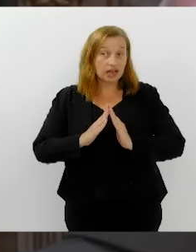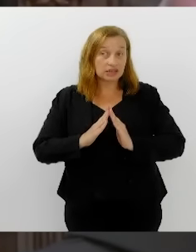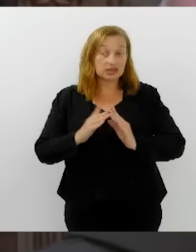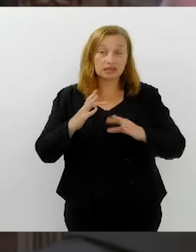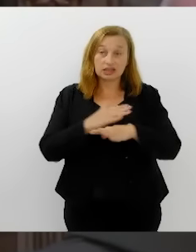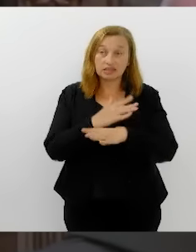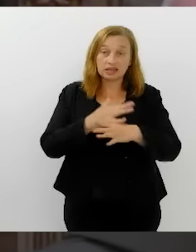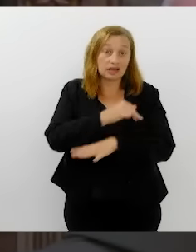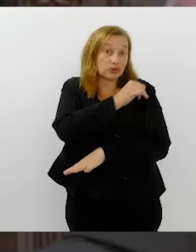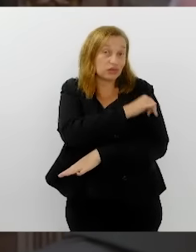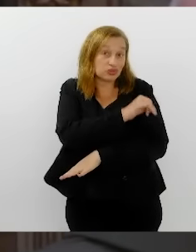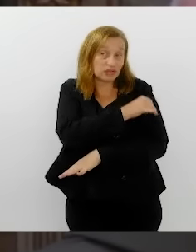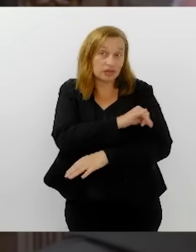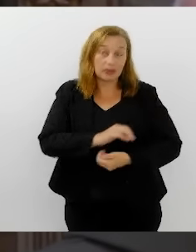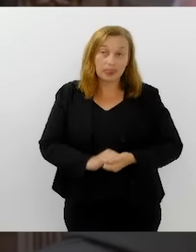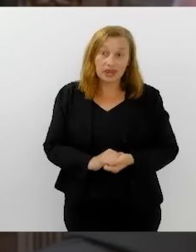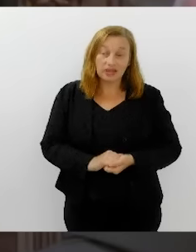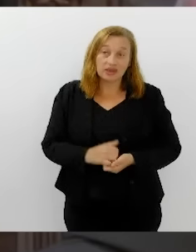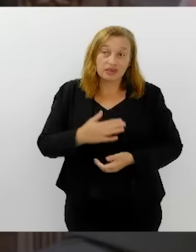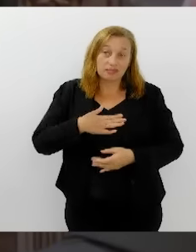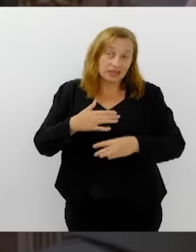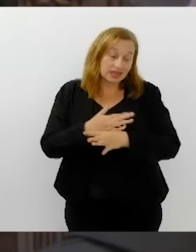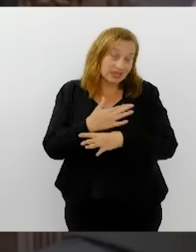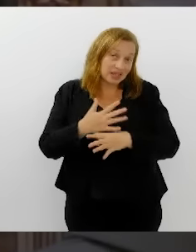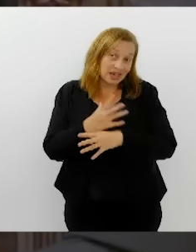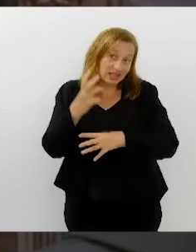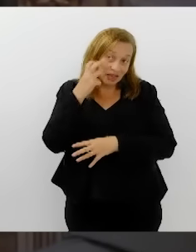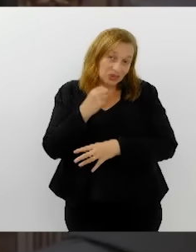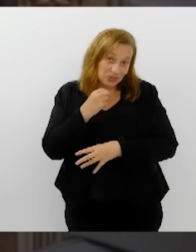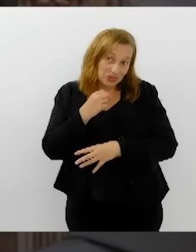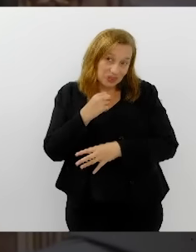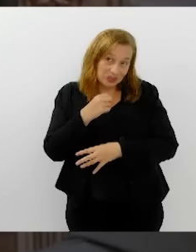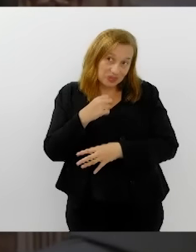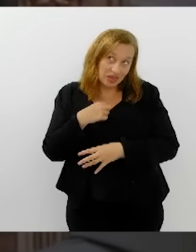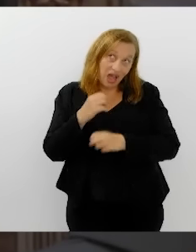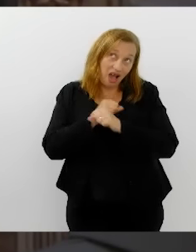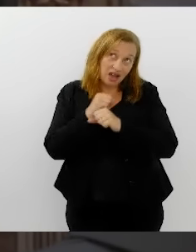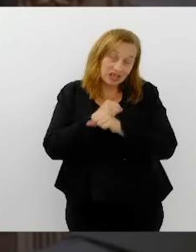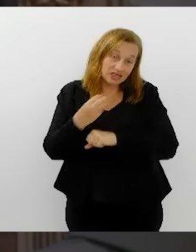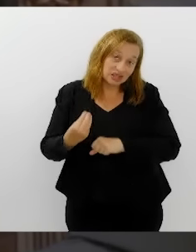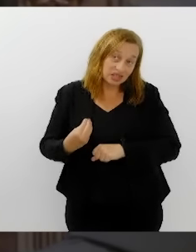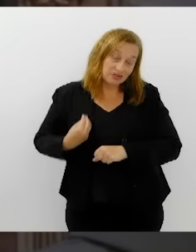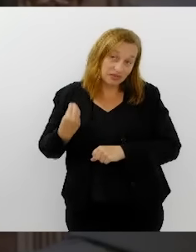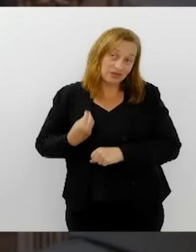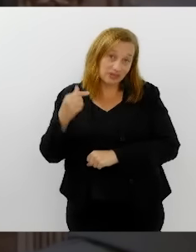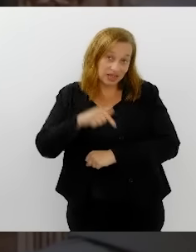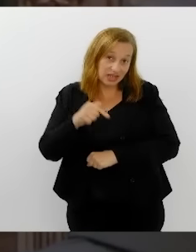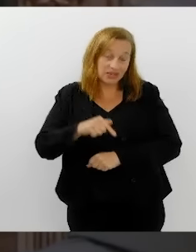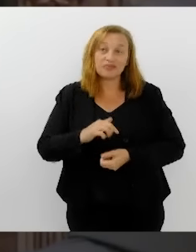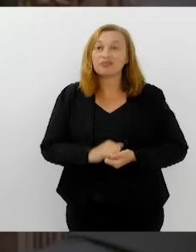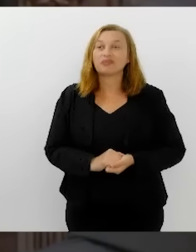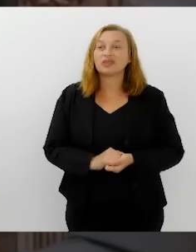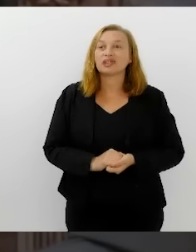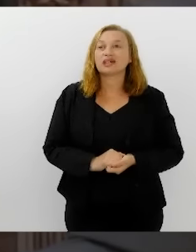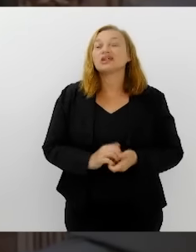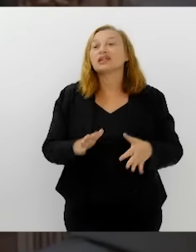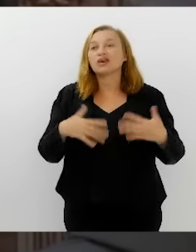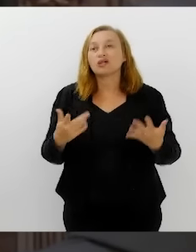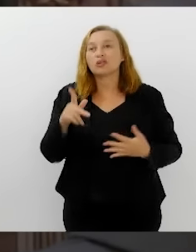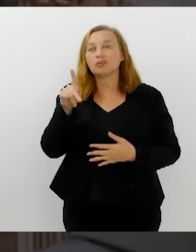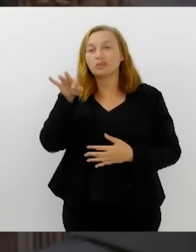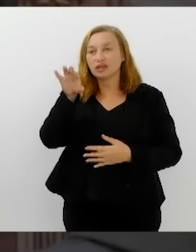de Janeiro, minha cidade de adoção, porque morei aqui quantos anos, nessa cidade, da qual o Dr. Plínio